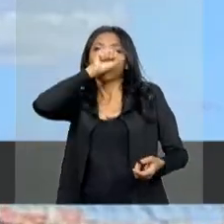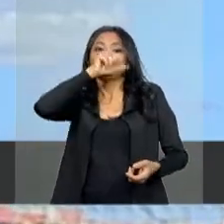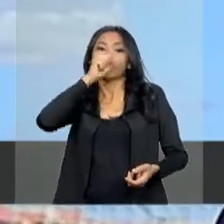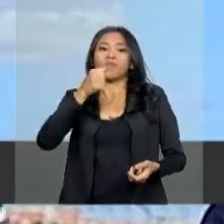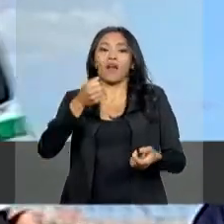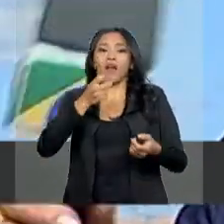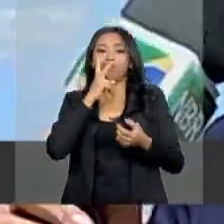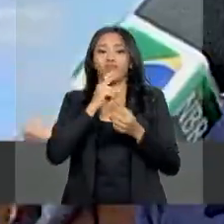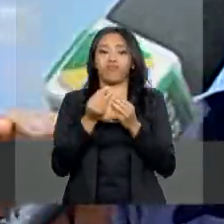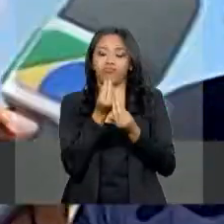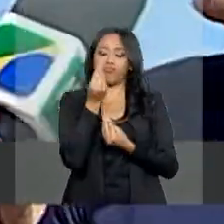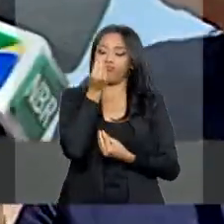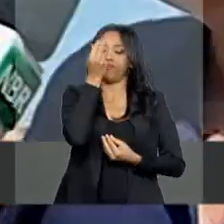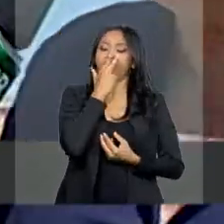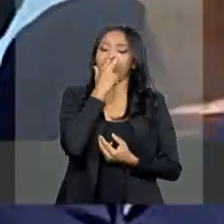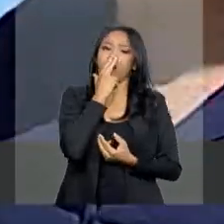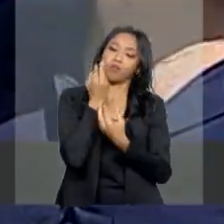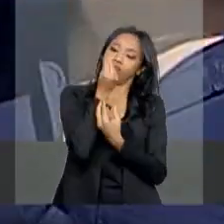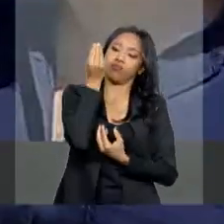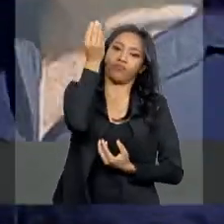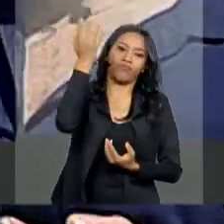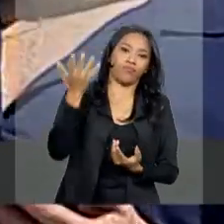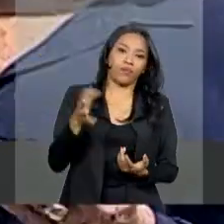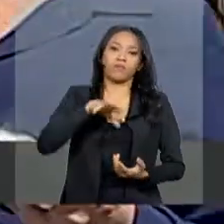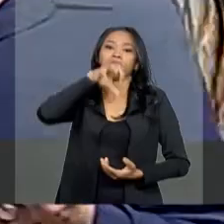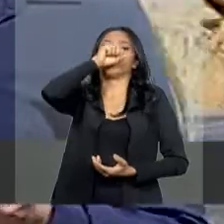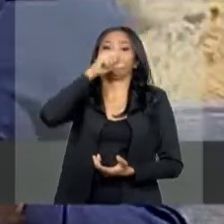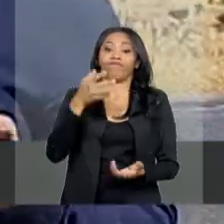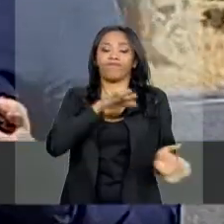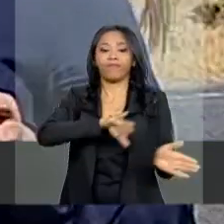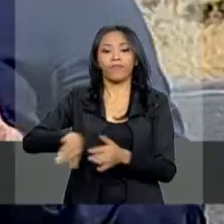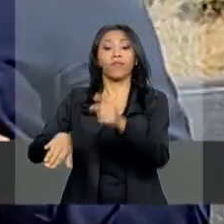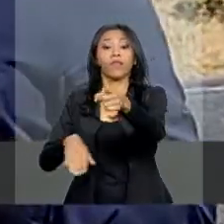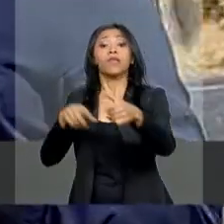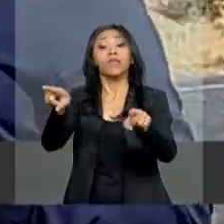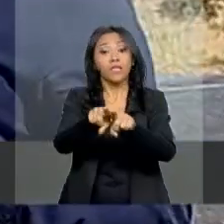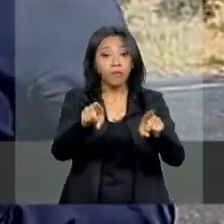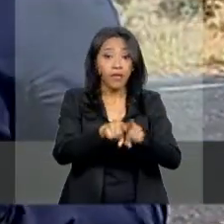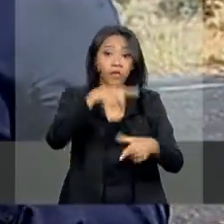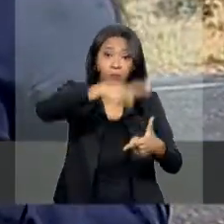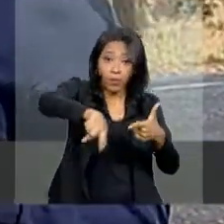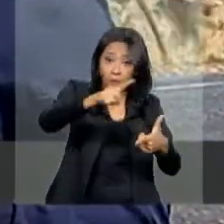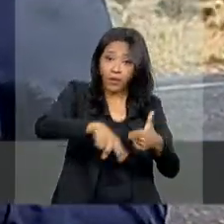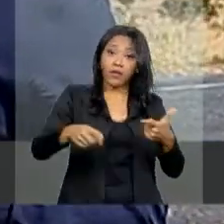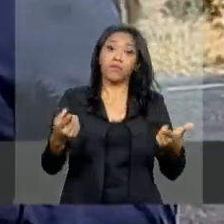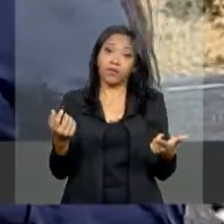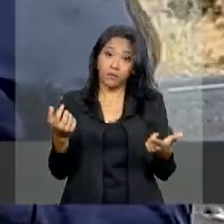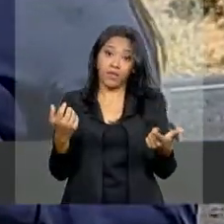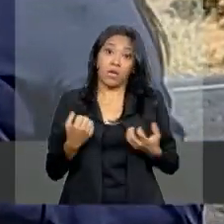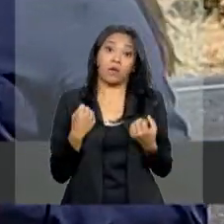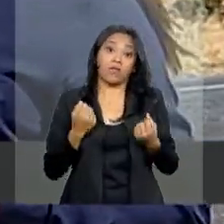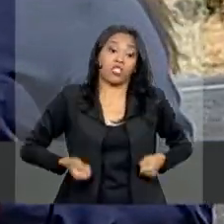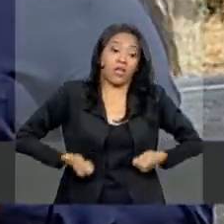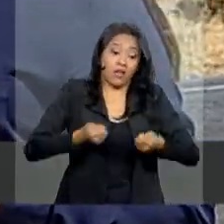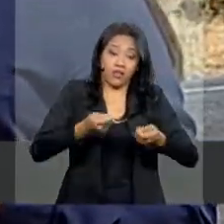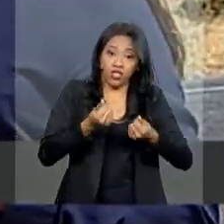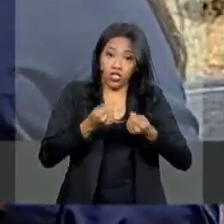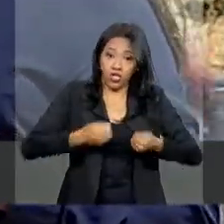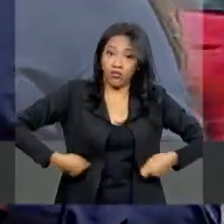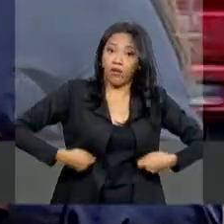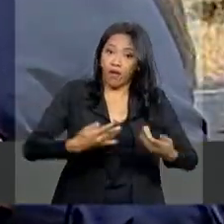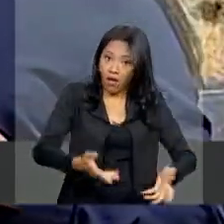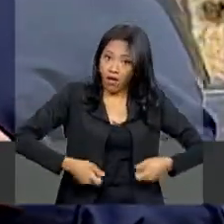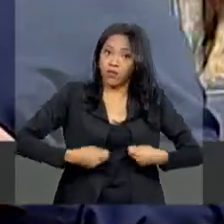e um custo diz também que o governo federal outra coisa pela secretaria de saúde é bem grande para tratar esse pessoal né é